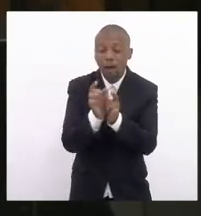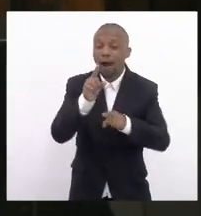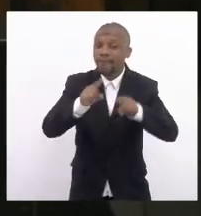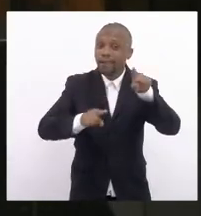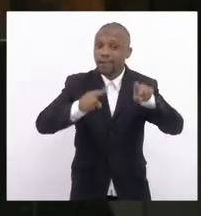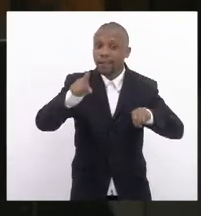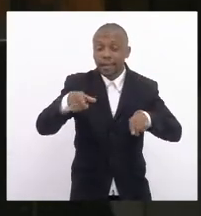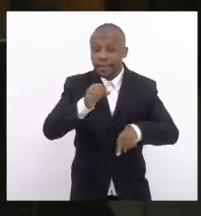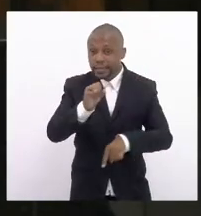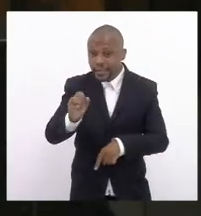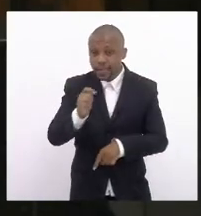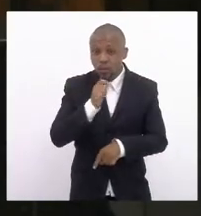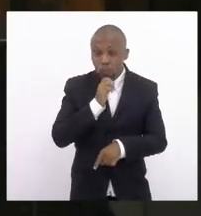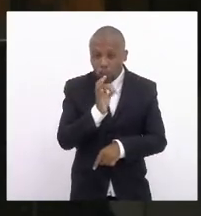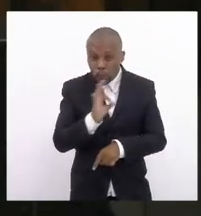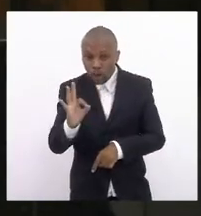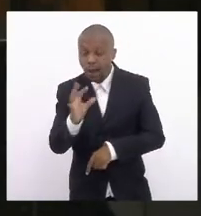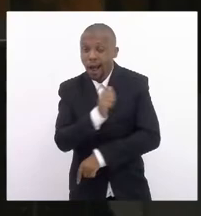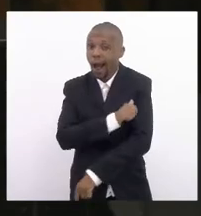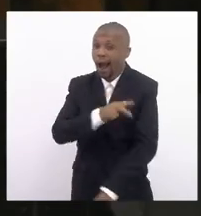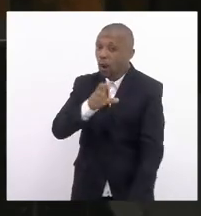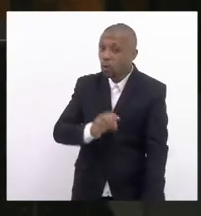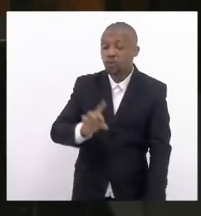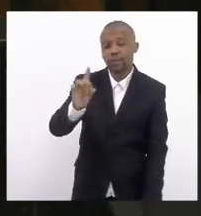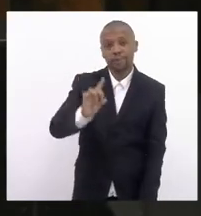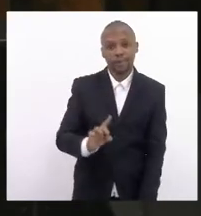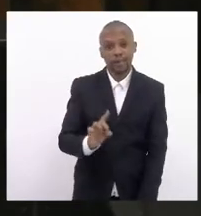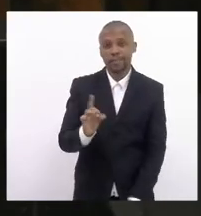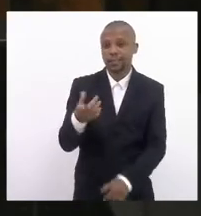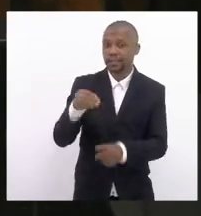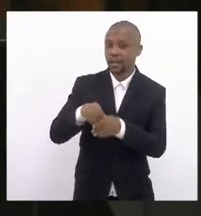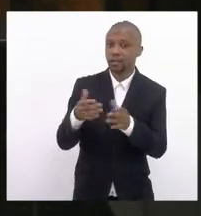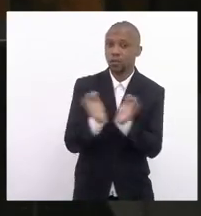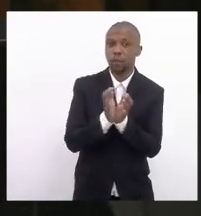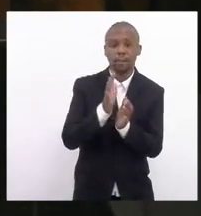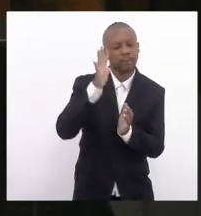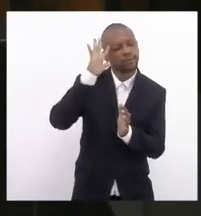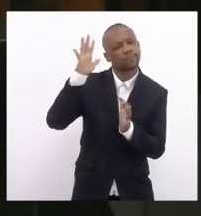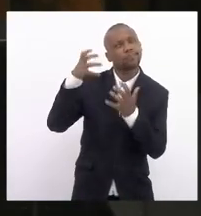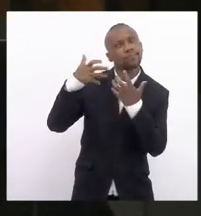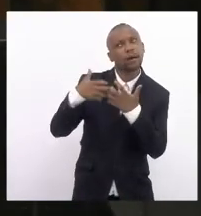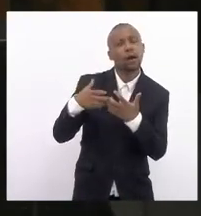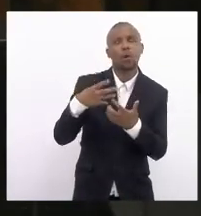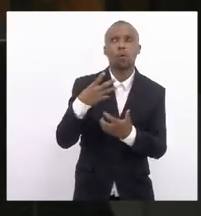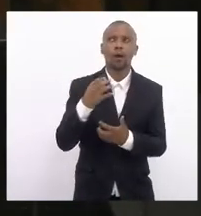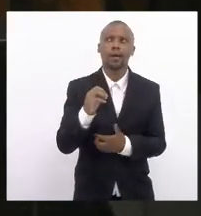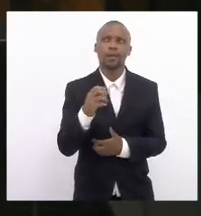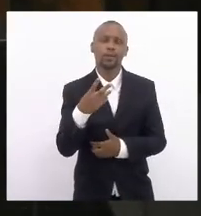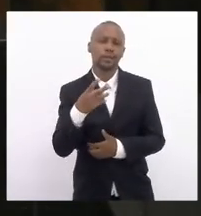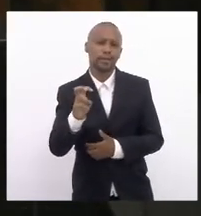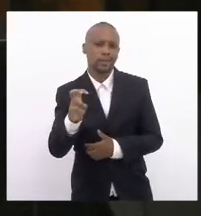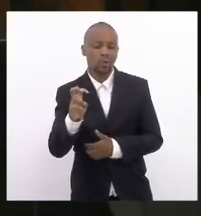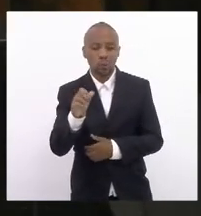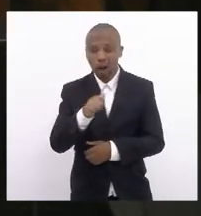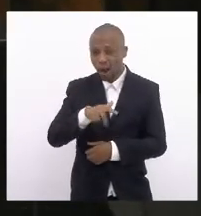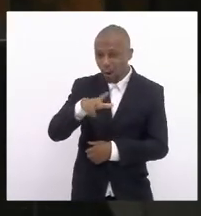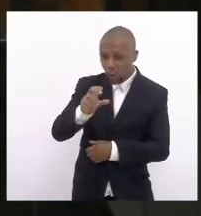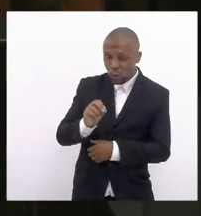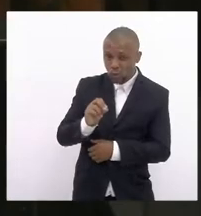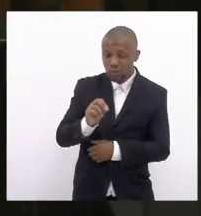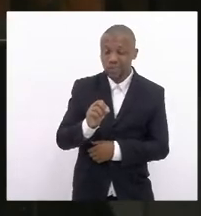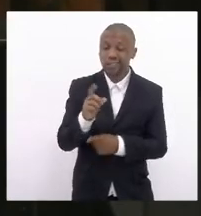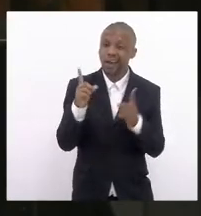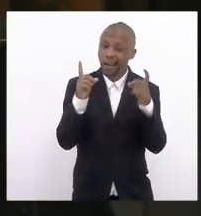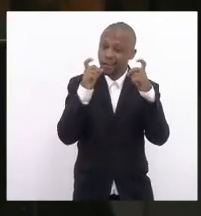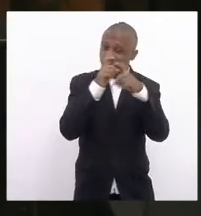aluno com deficiência na turma, já é preciso pensar no processo pedagógico, que com 40, 45 alunos é muito ineficaz. E com o aluno com